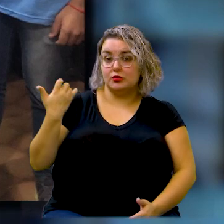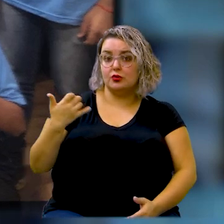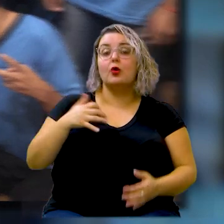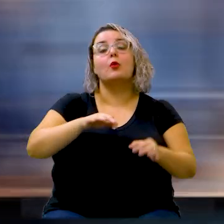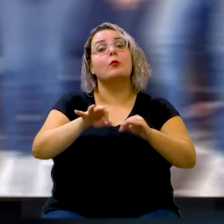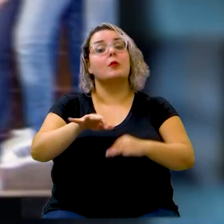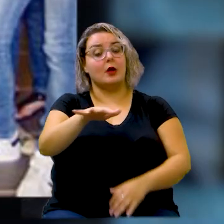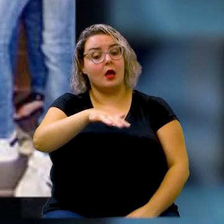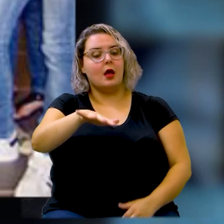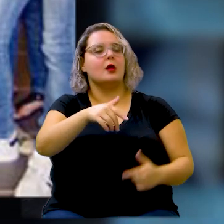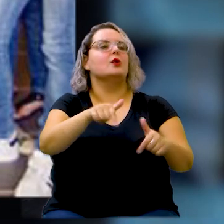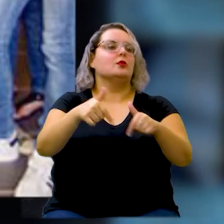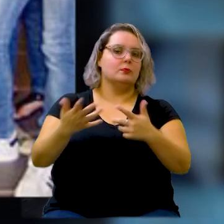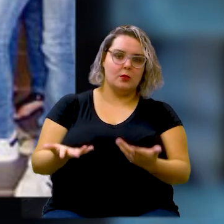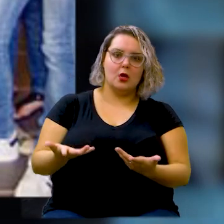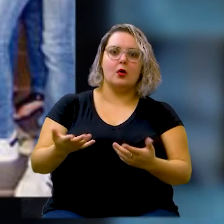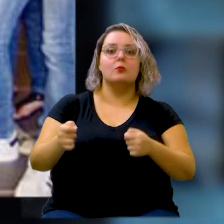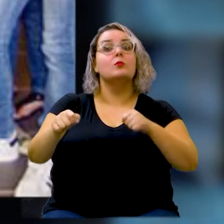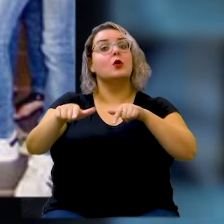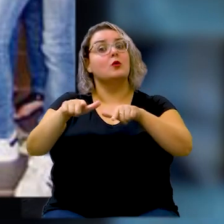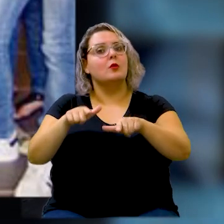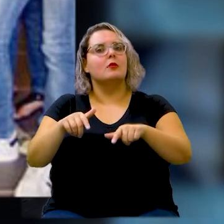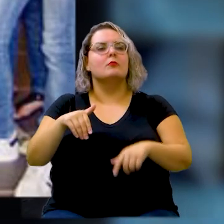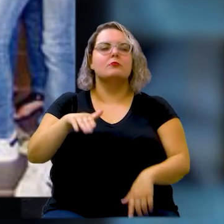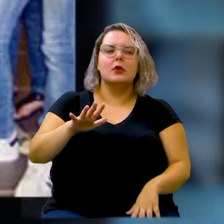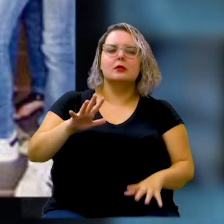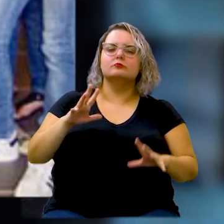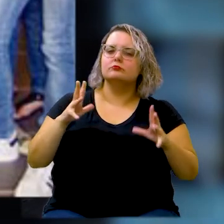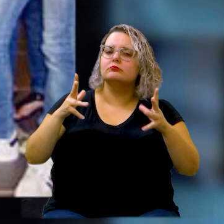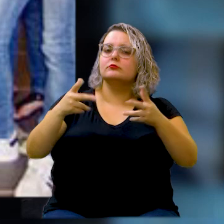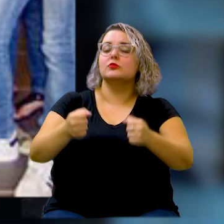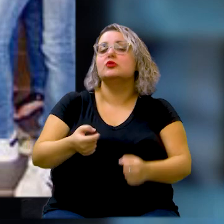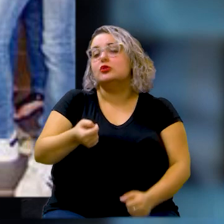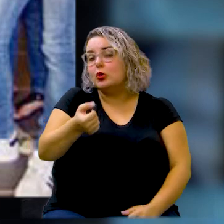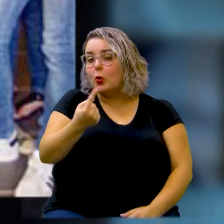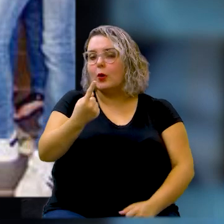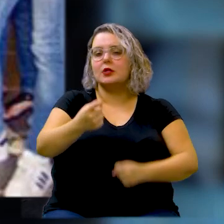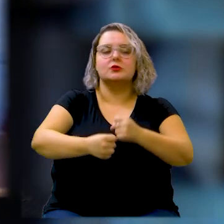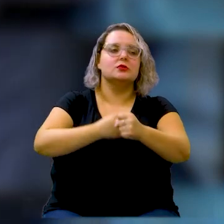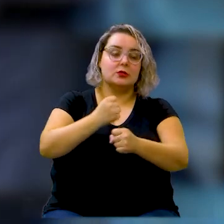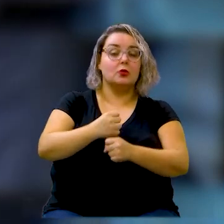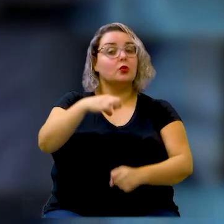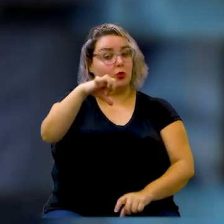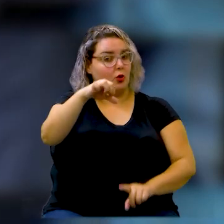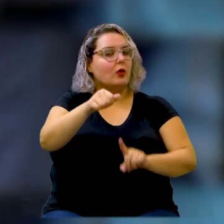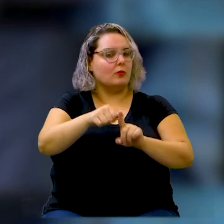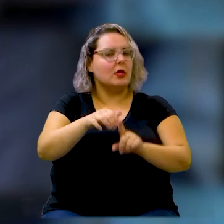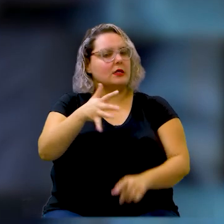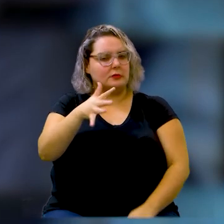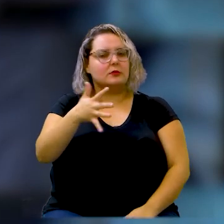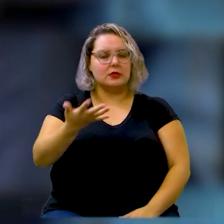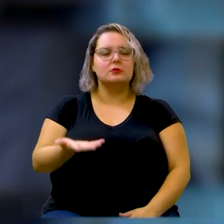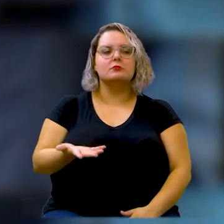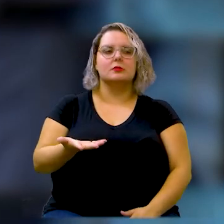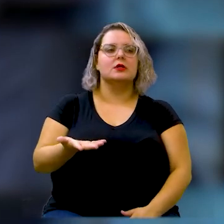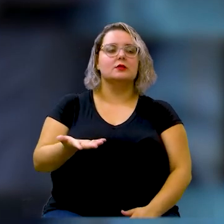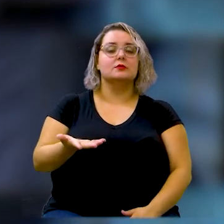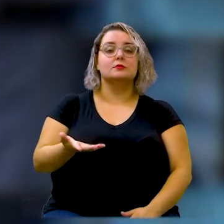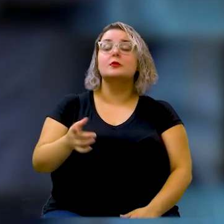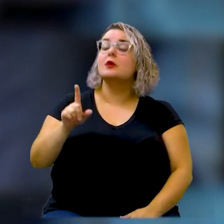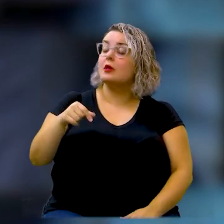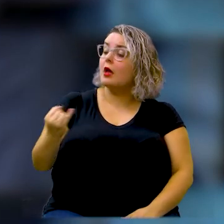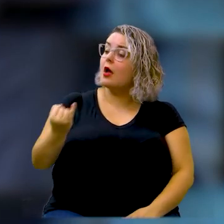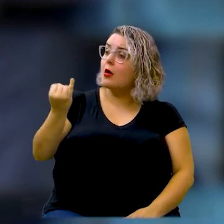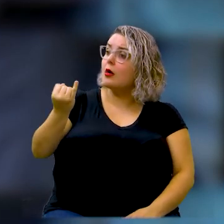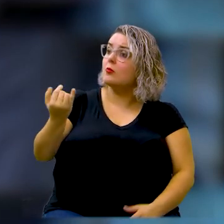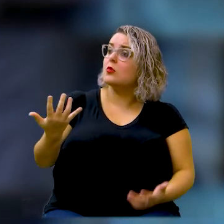mundo do trabalho, né? Uma formação mais generalizada de quase 1 ano, aí são 9 meses mais ou menos. E é interessante essa